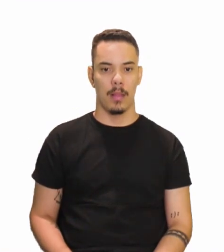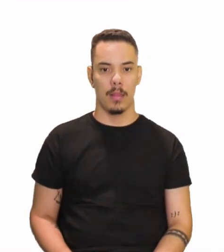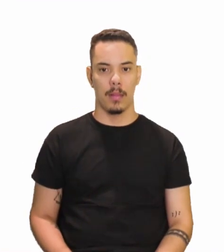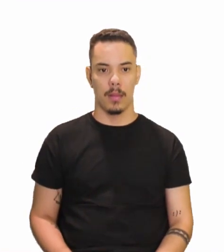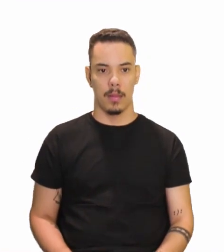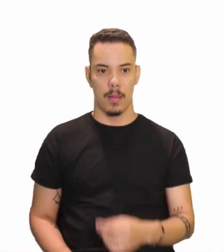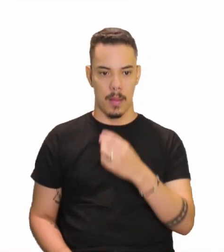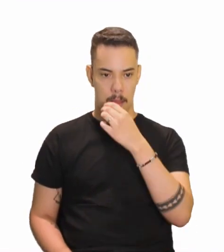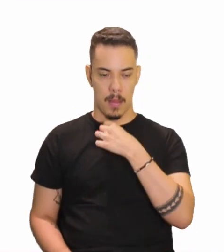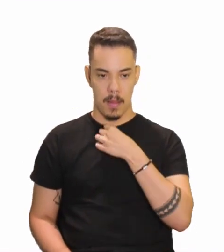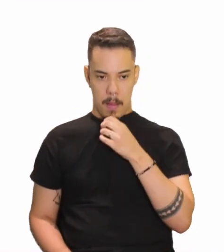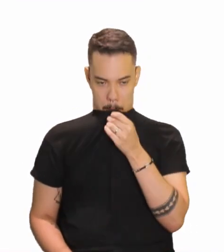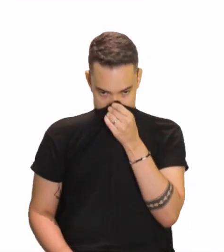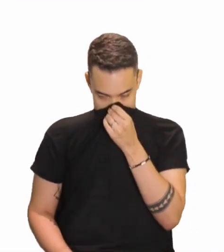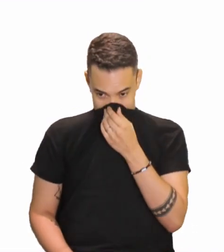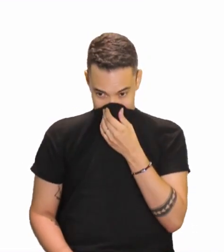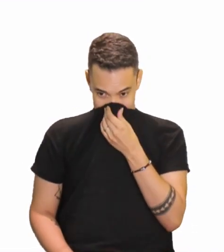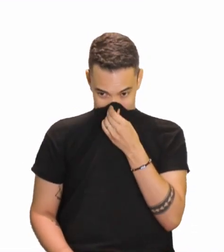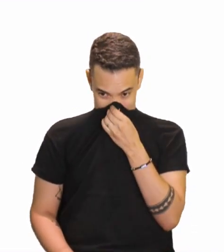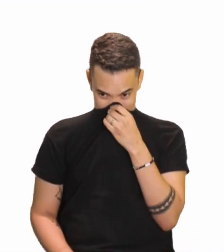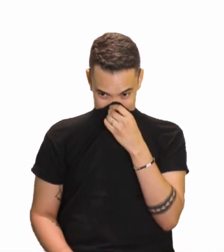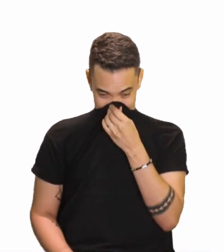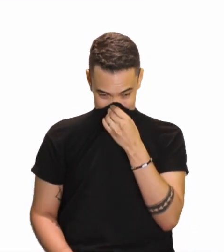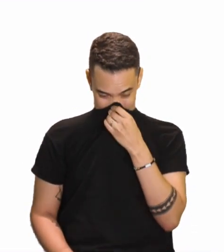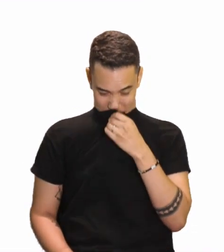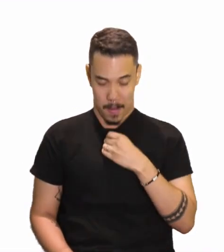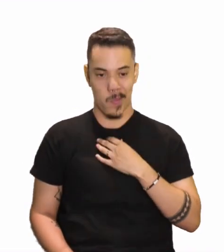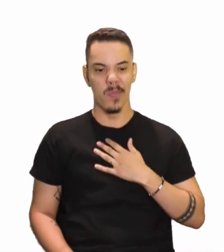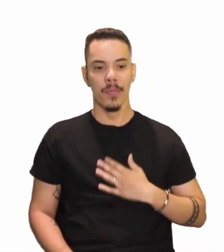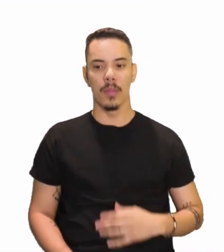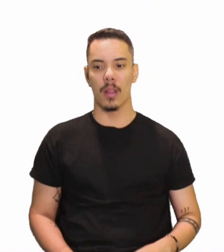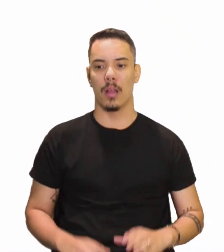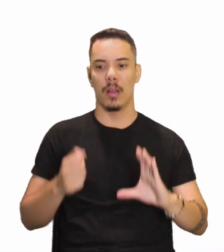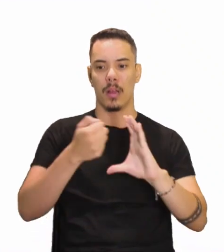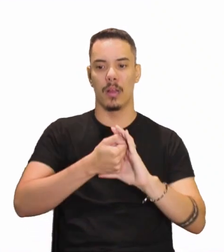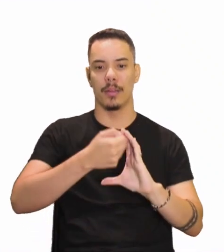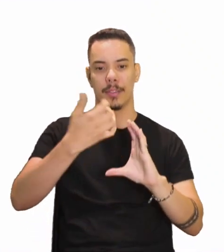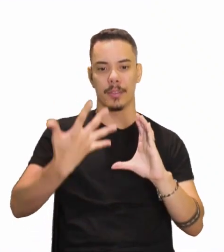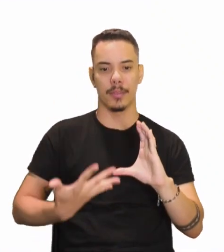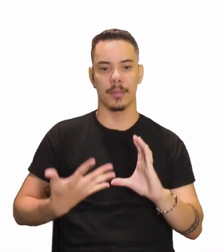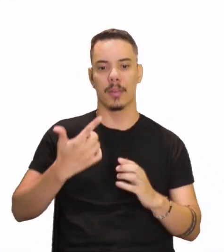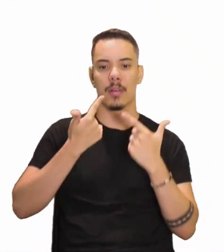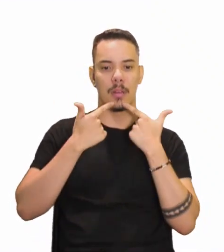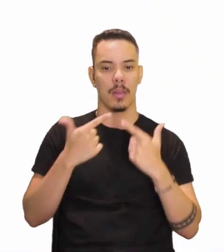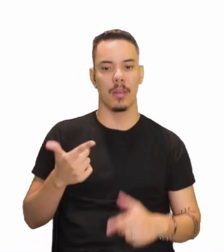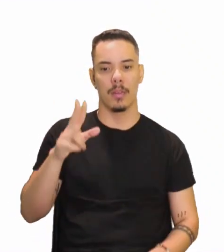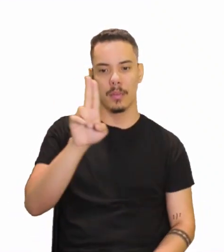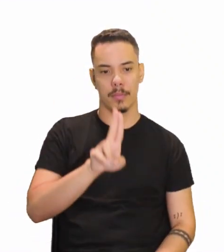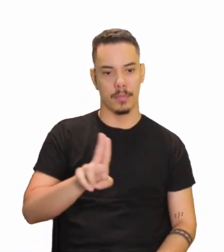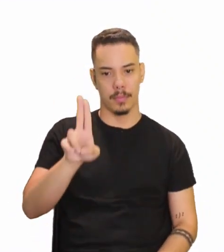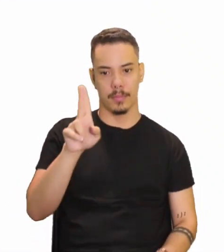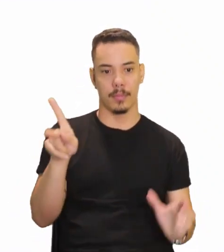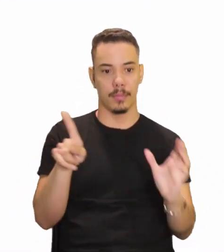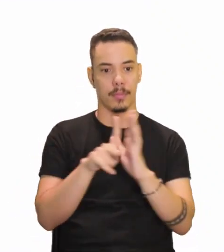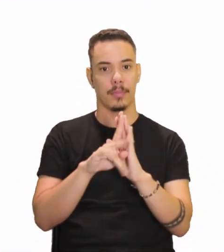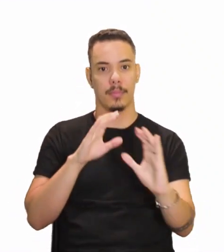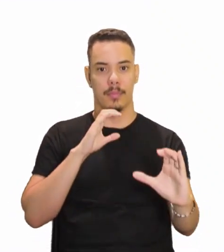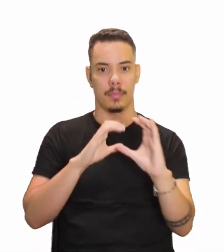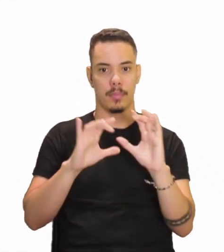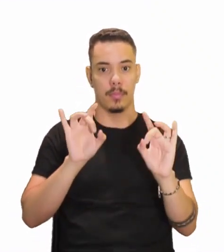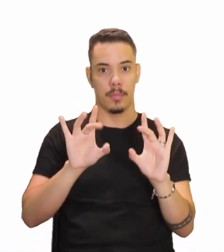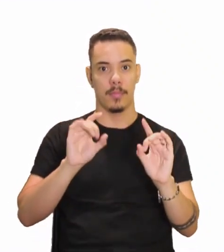temos o que a letra a caracterização da linguagem utilizada em uma história de comunicação